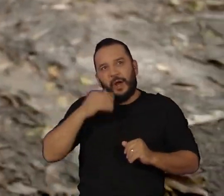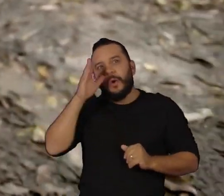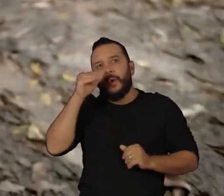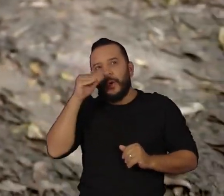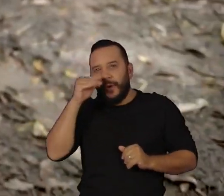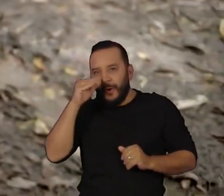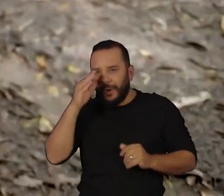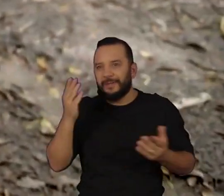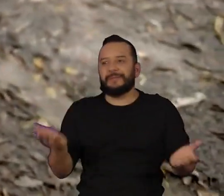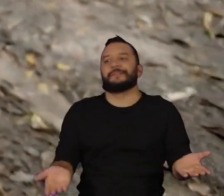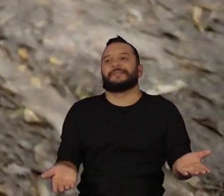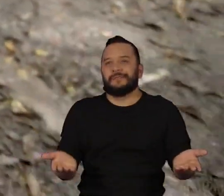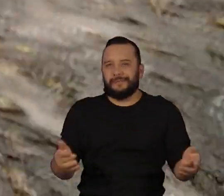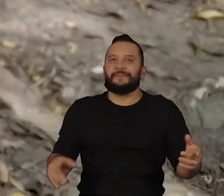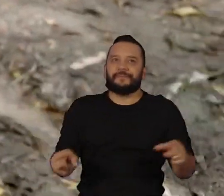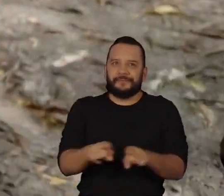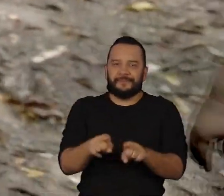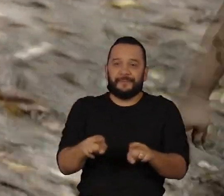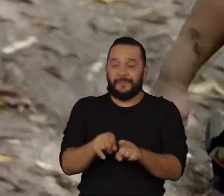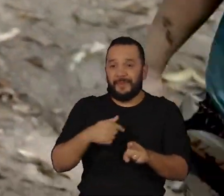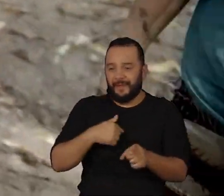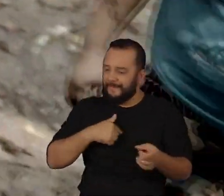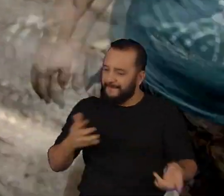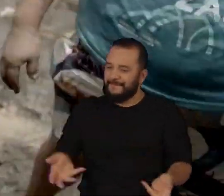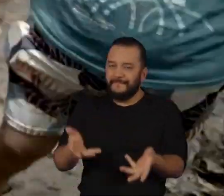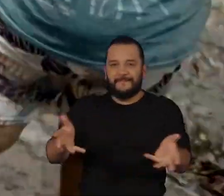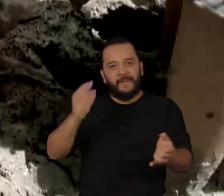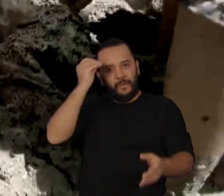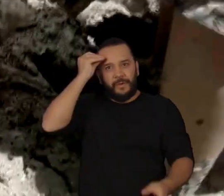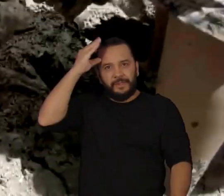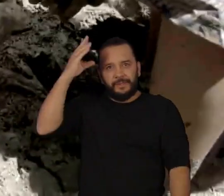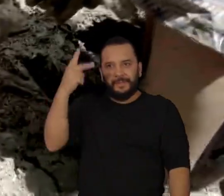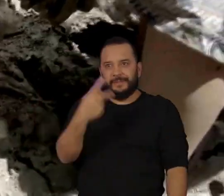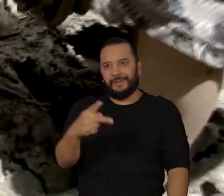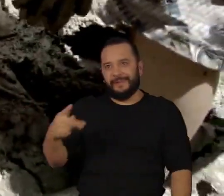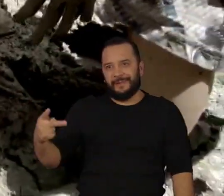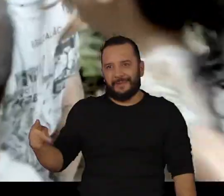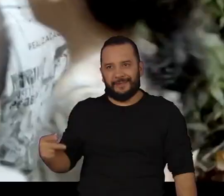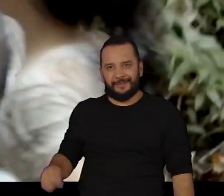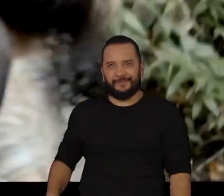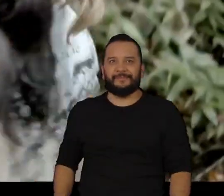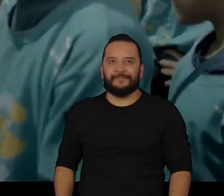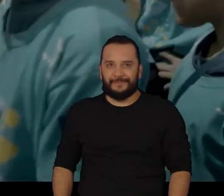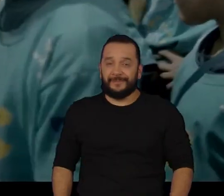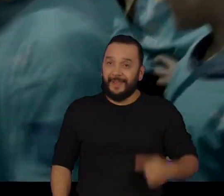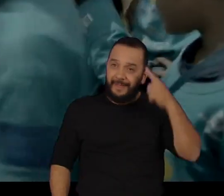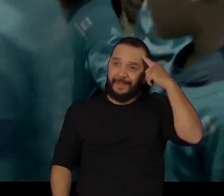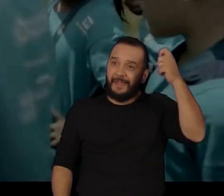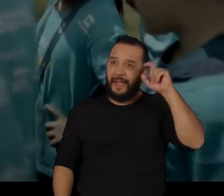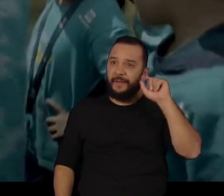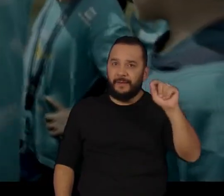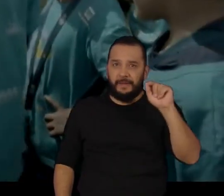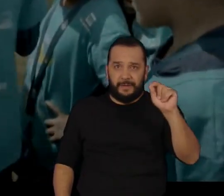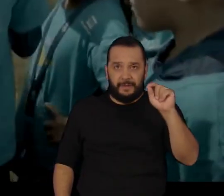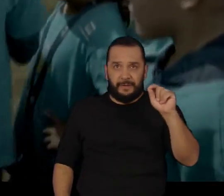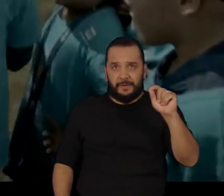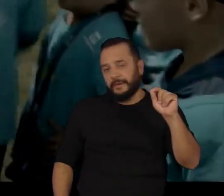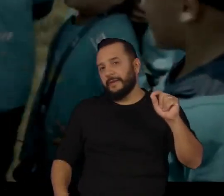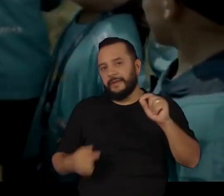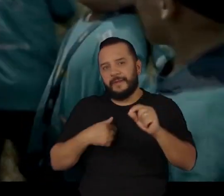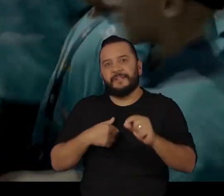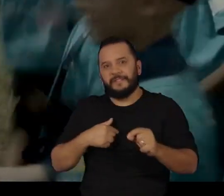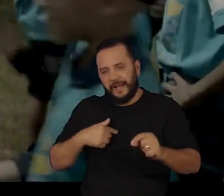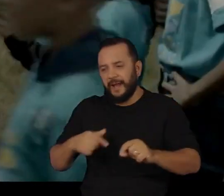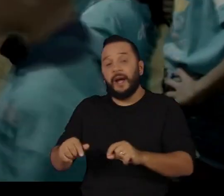de despertar, né, o conhecimento delas dessa maneira. A ideia é investir na formação de